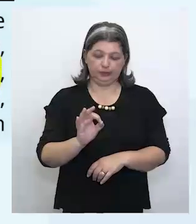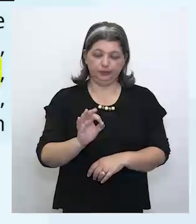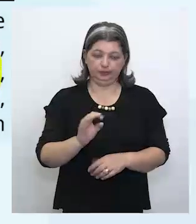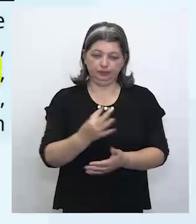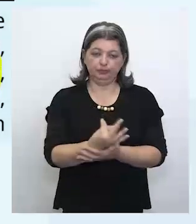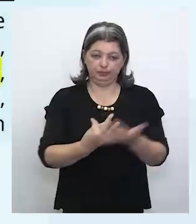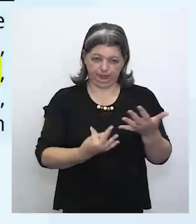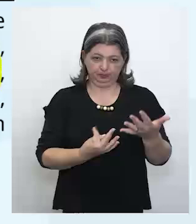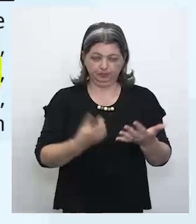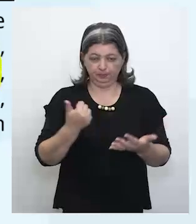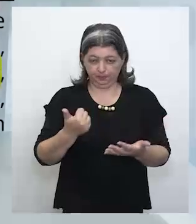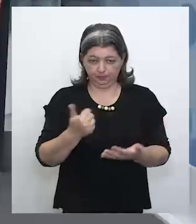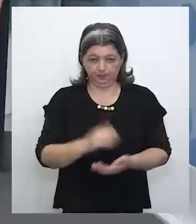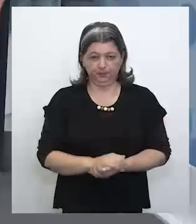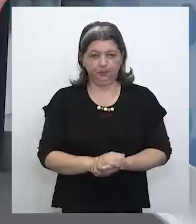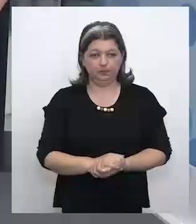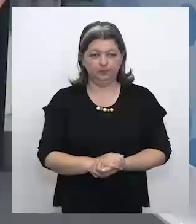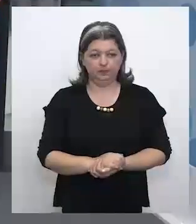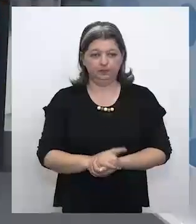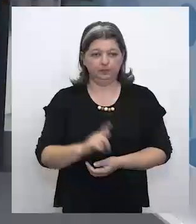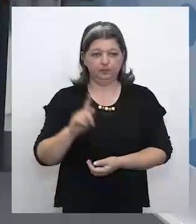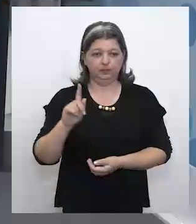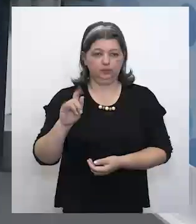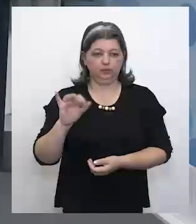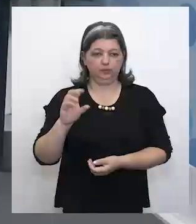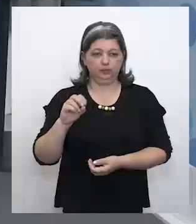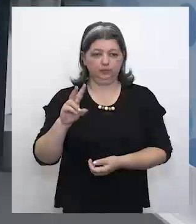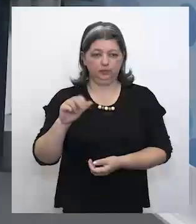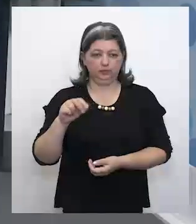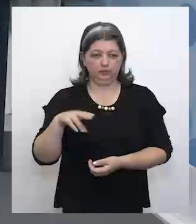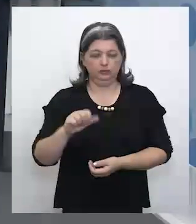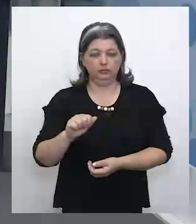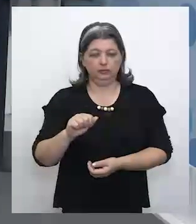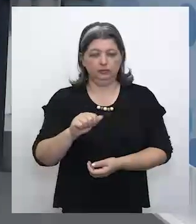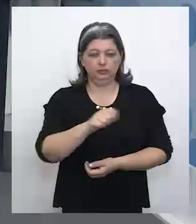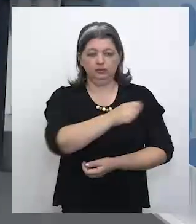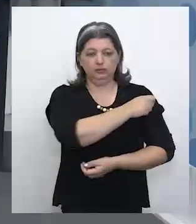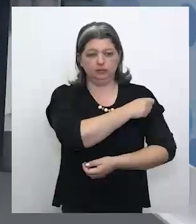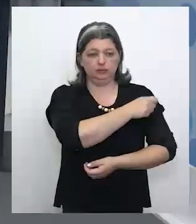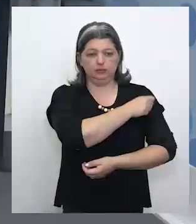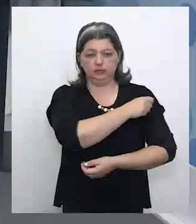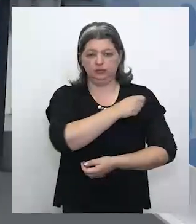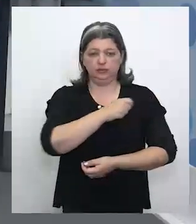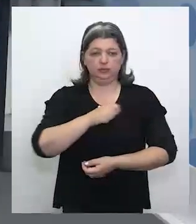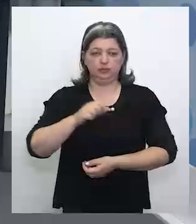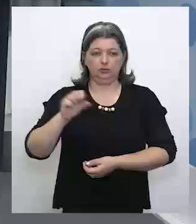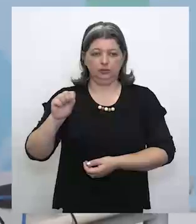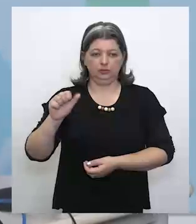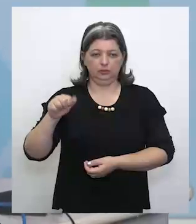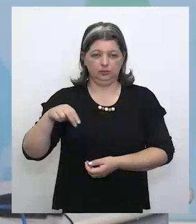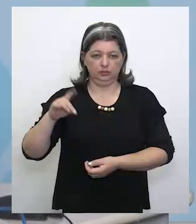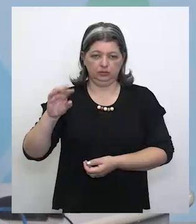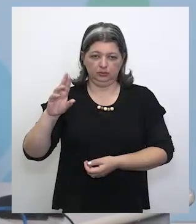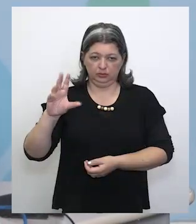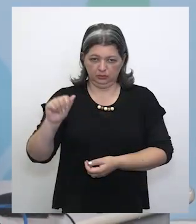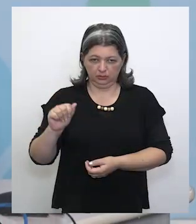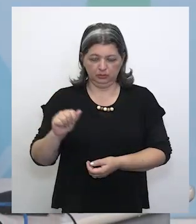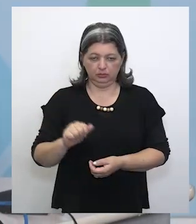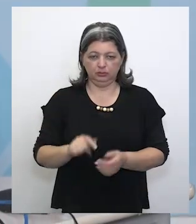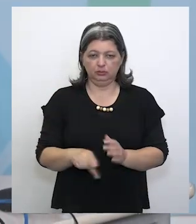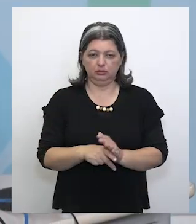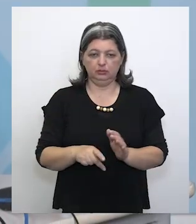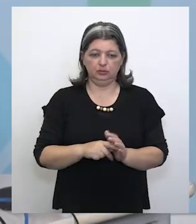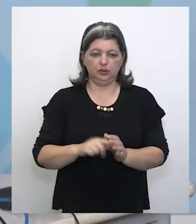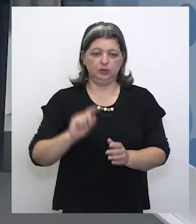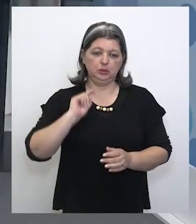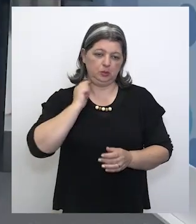Belezinha? A Giovana, aluna da Pro Sandra Lucy, pollution. Parabéns,